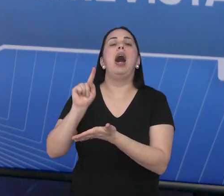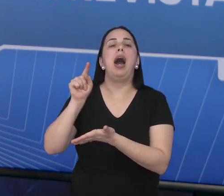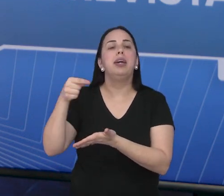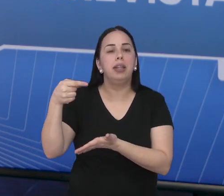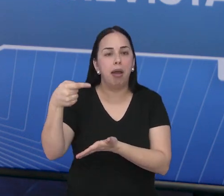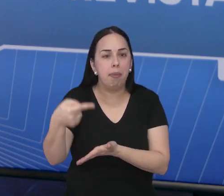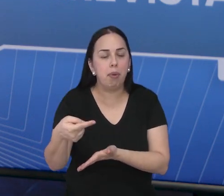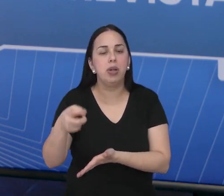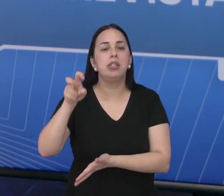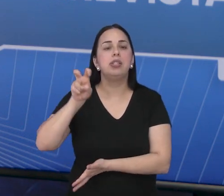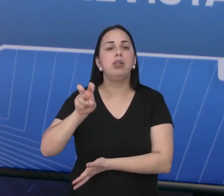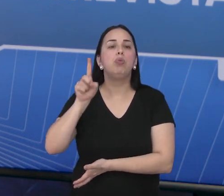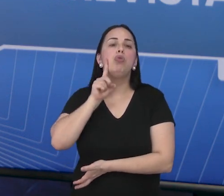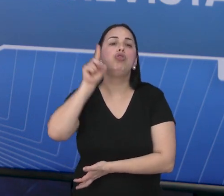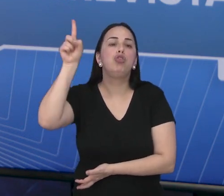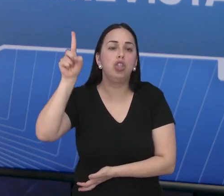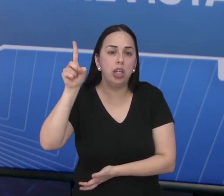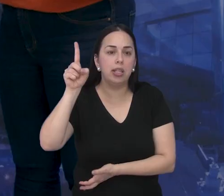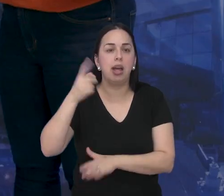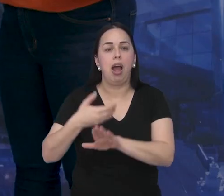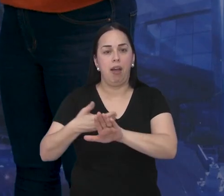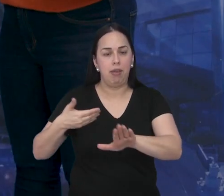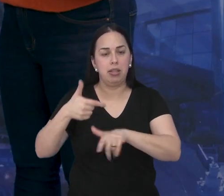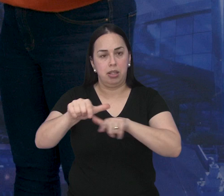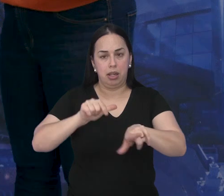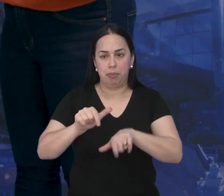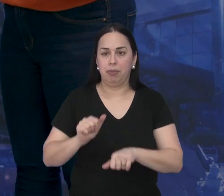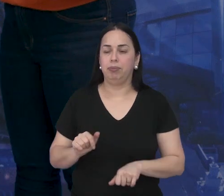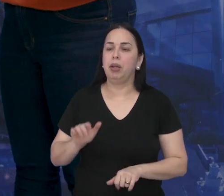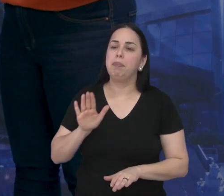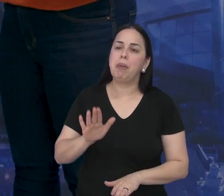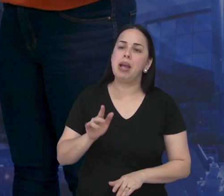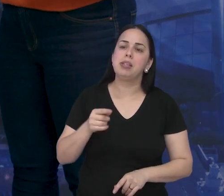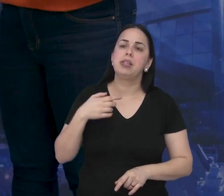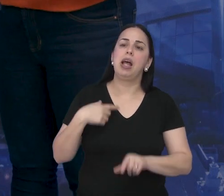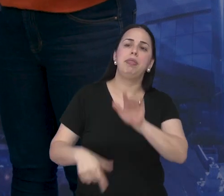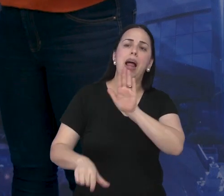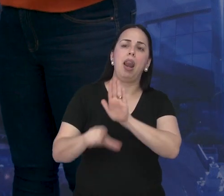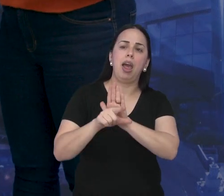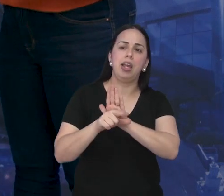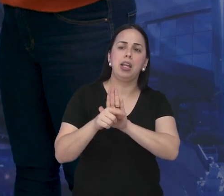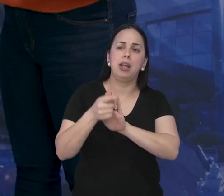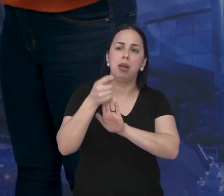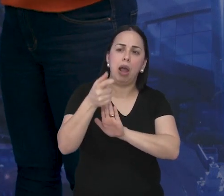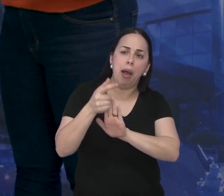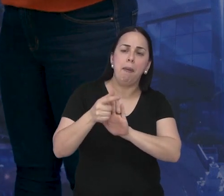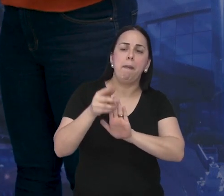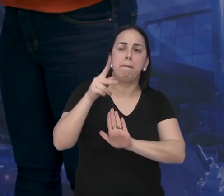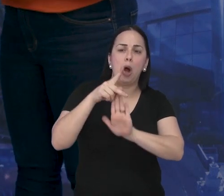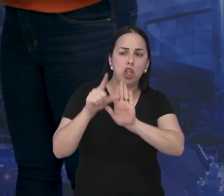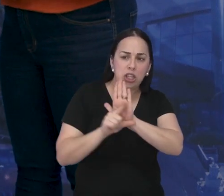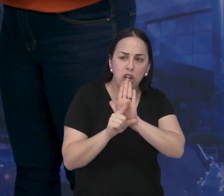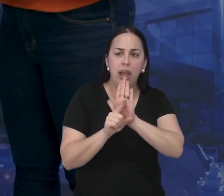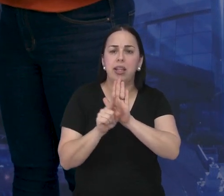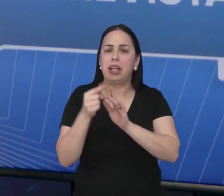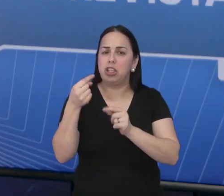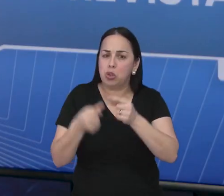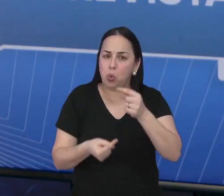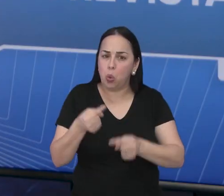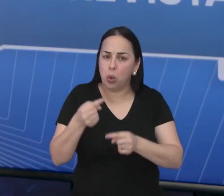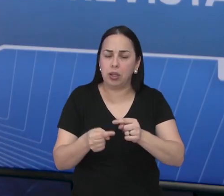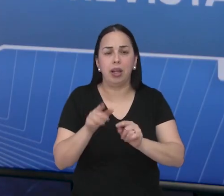contados a partir do primeiro dia útil. E com esse debate, se ele for para frente, qual vai ser o resultado disso? Qual vai ser a mudança?